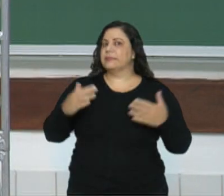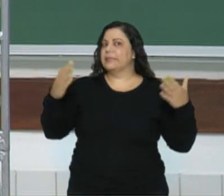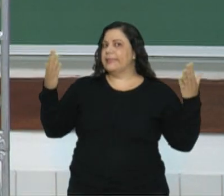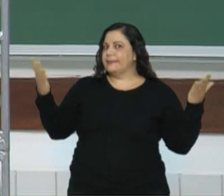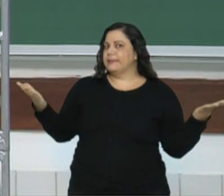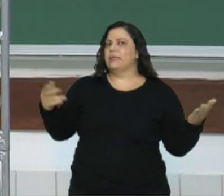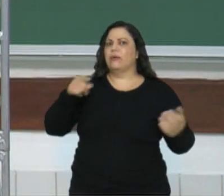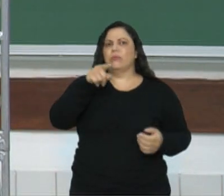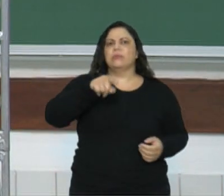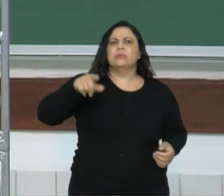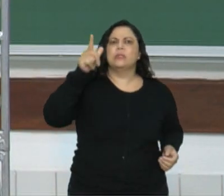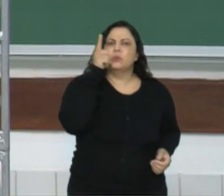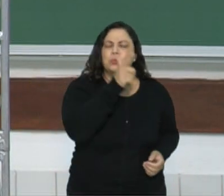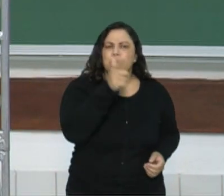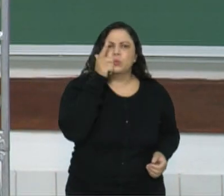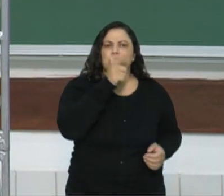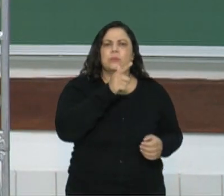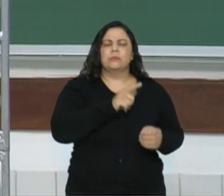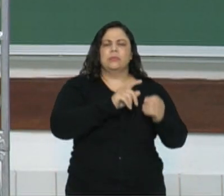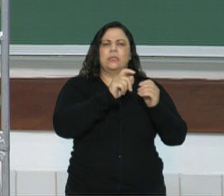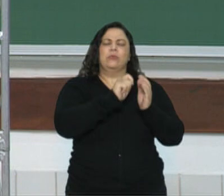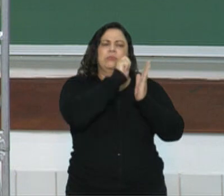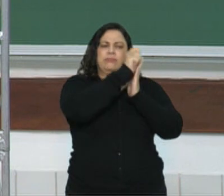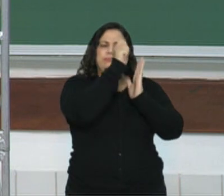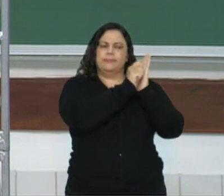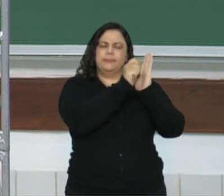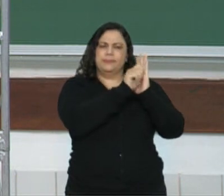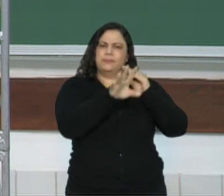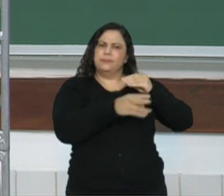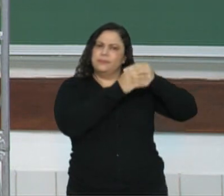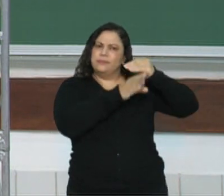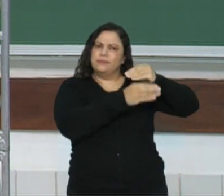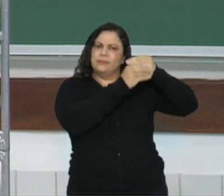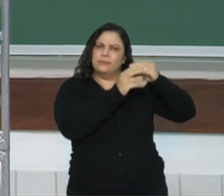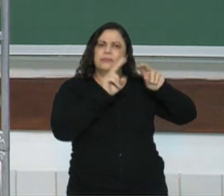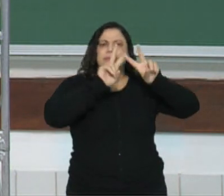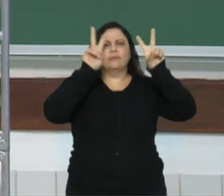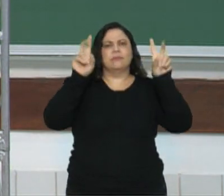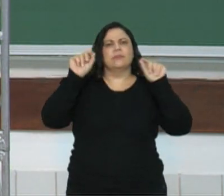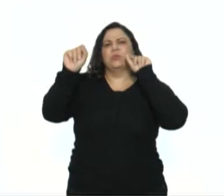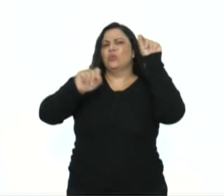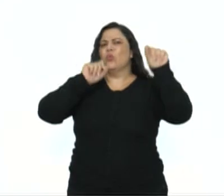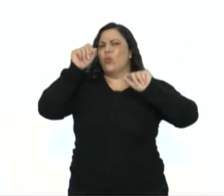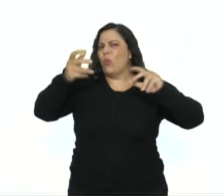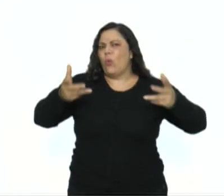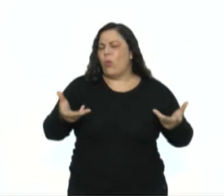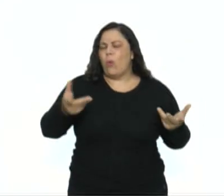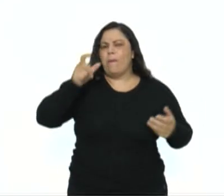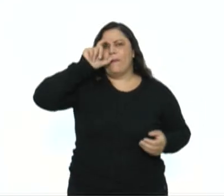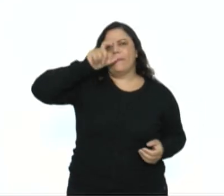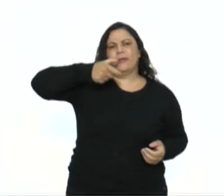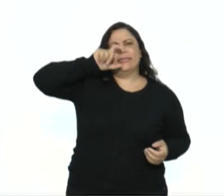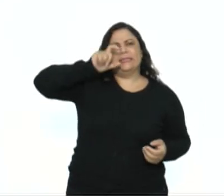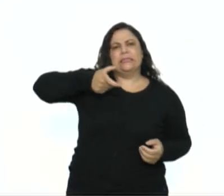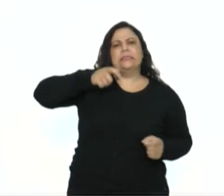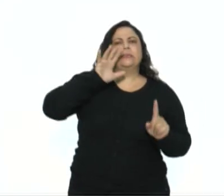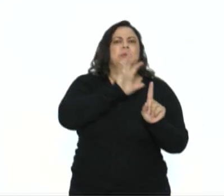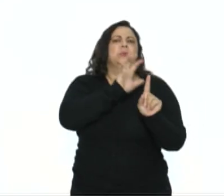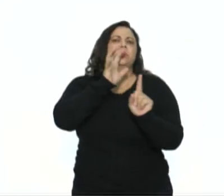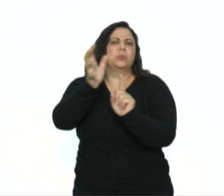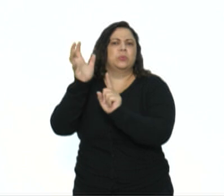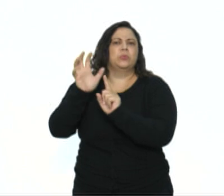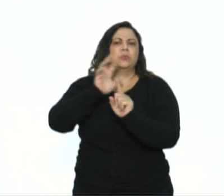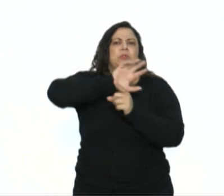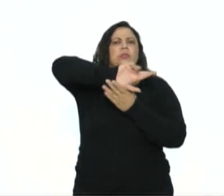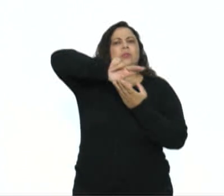Então, conseguiu fazer a sua anotação sobre essa questão de como o método cartesiano influenciou as